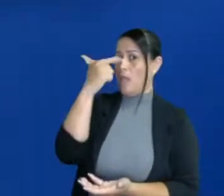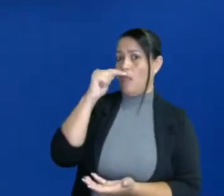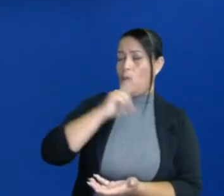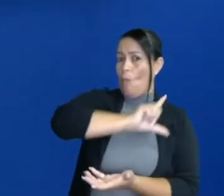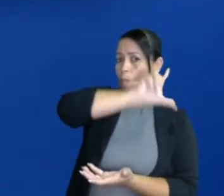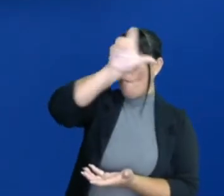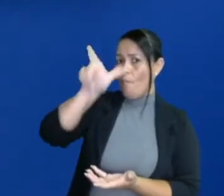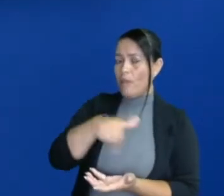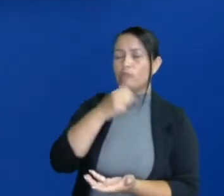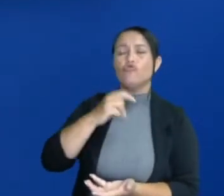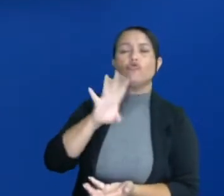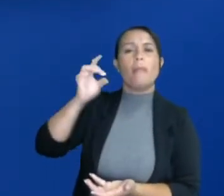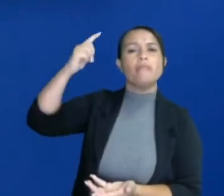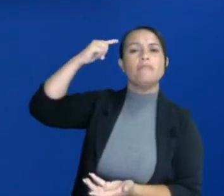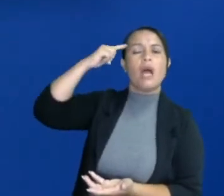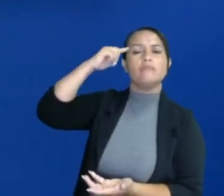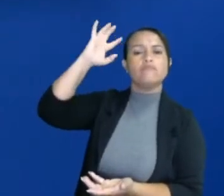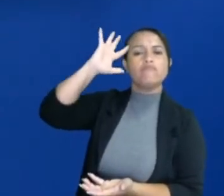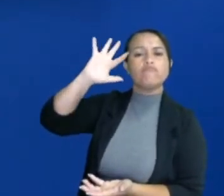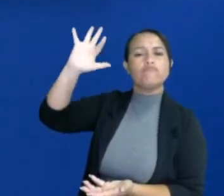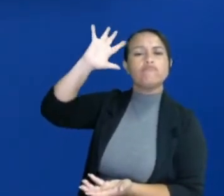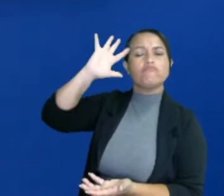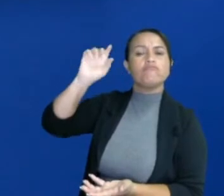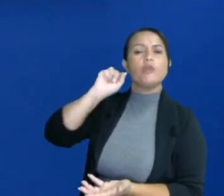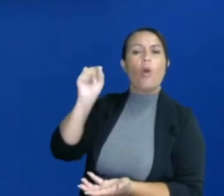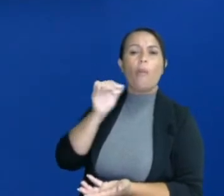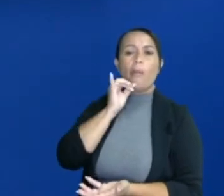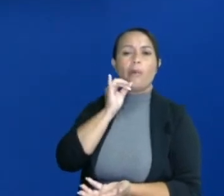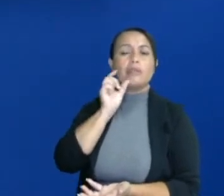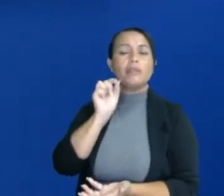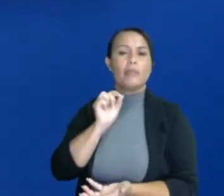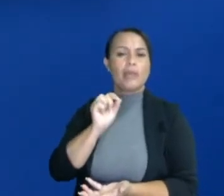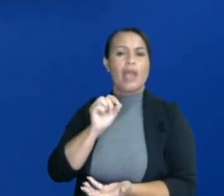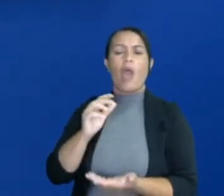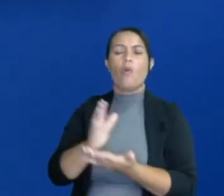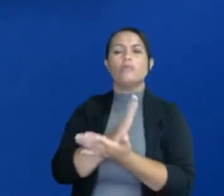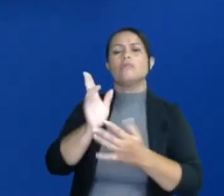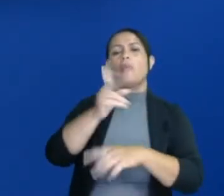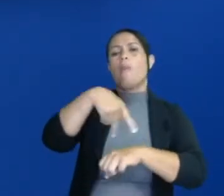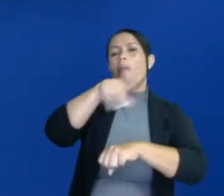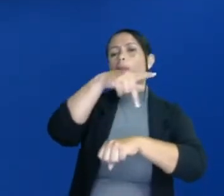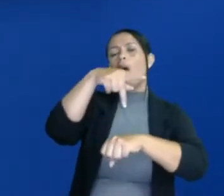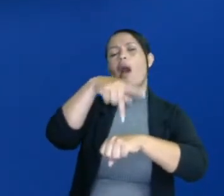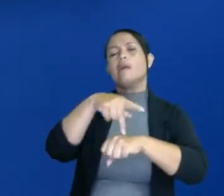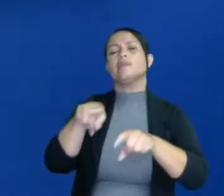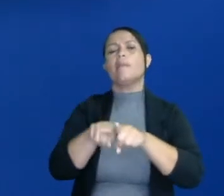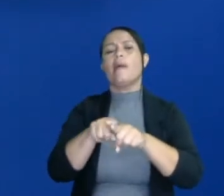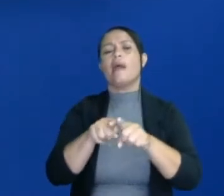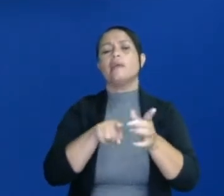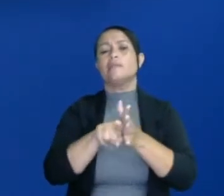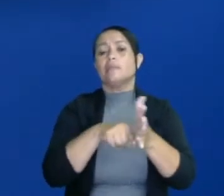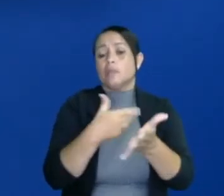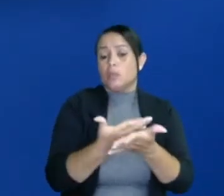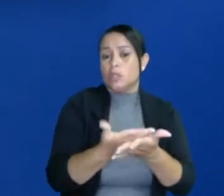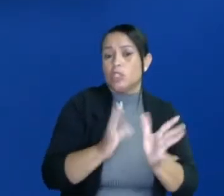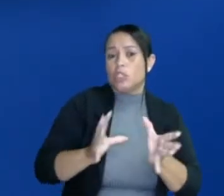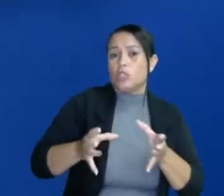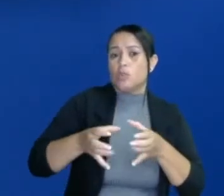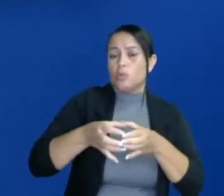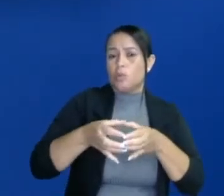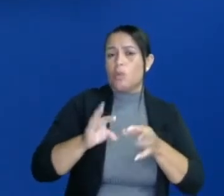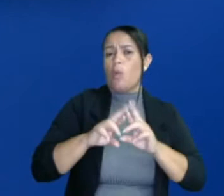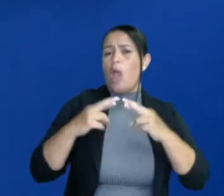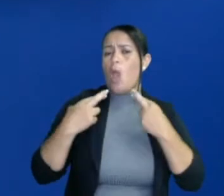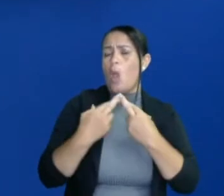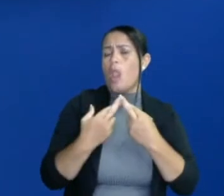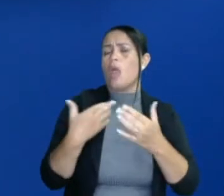existem de fato. Elas foram uma convenção, ou seja, os países e cientistas se reúnem para determinar como é